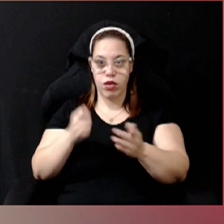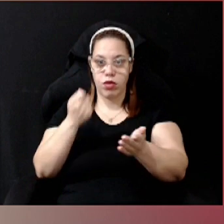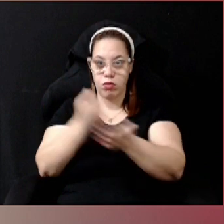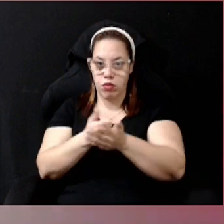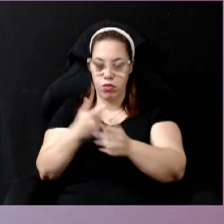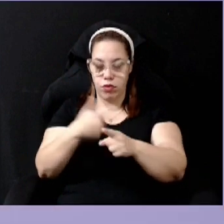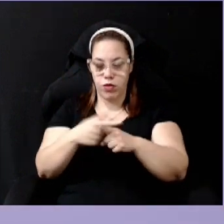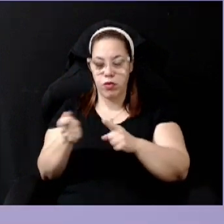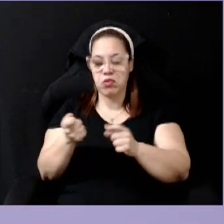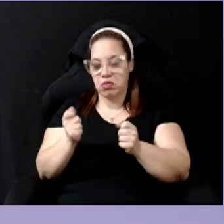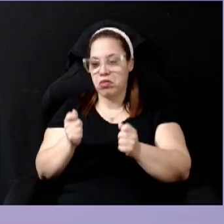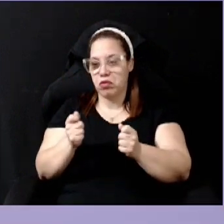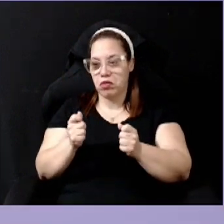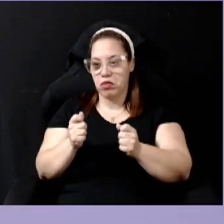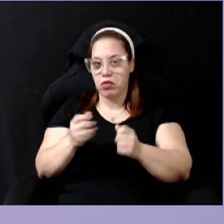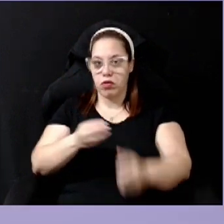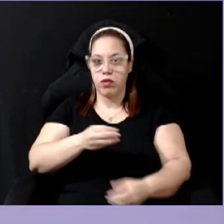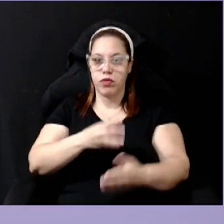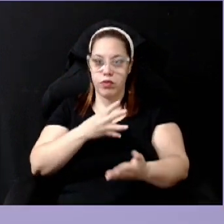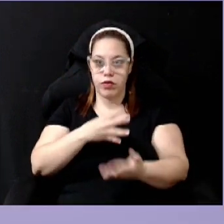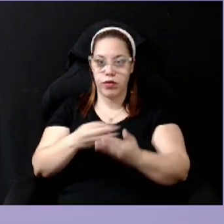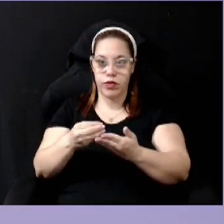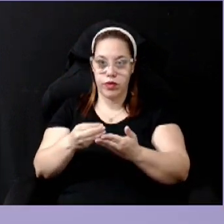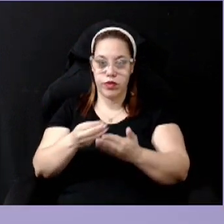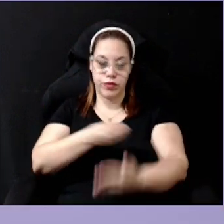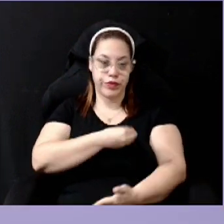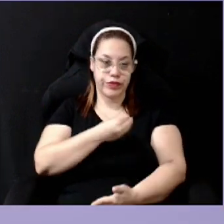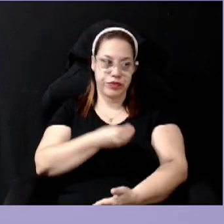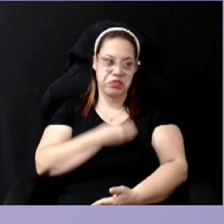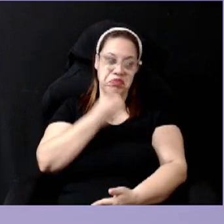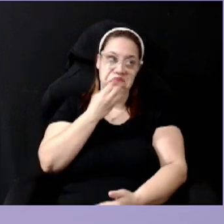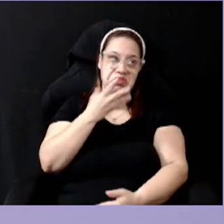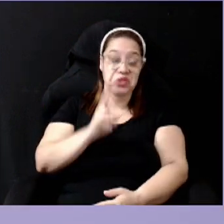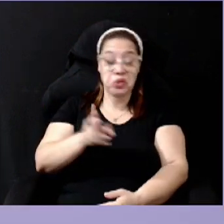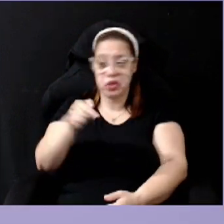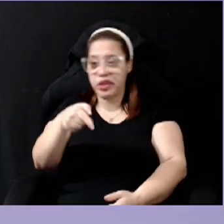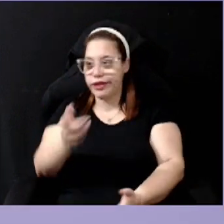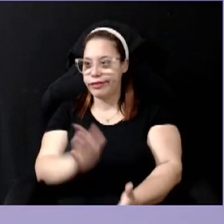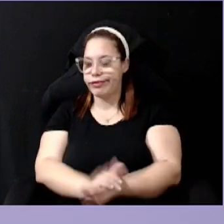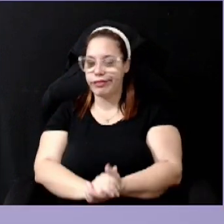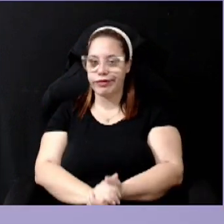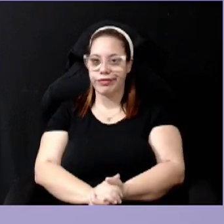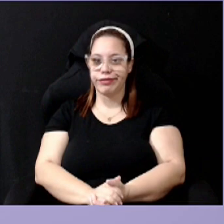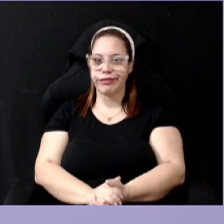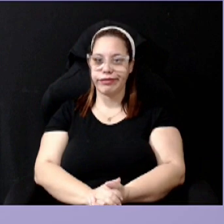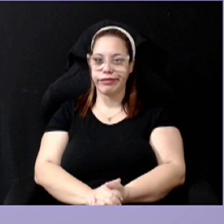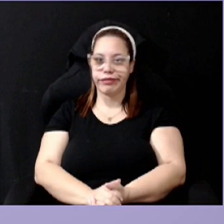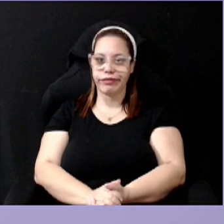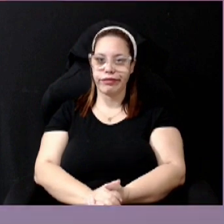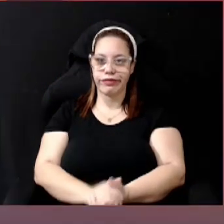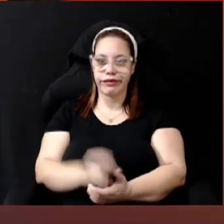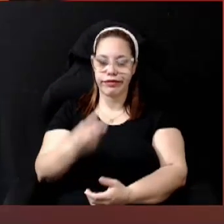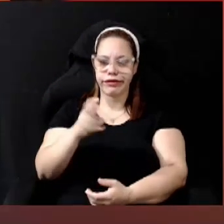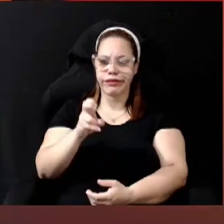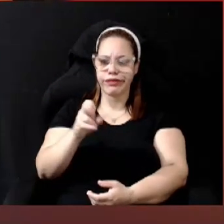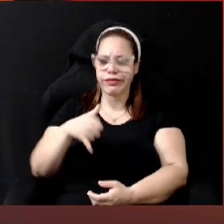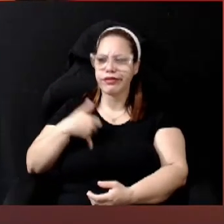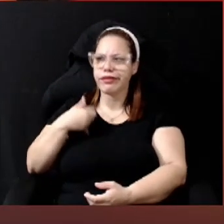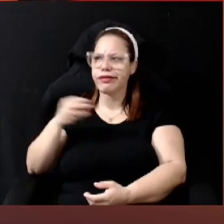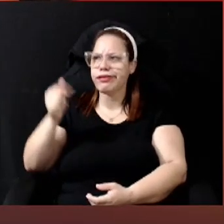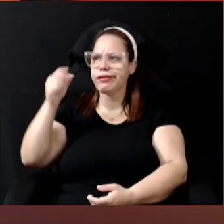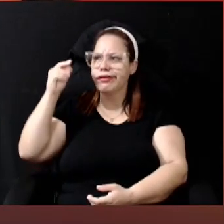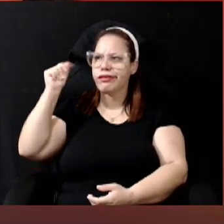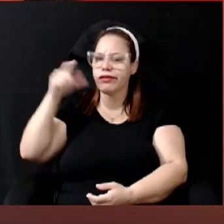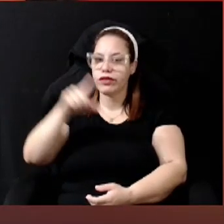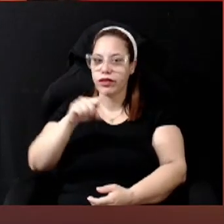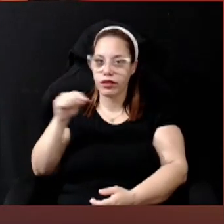para sustentar as meninas, tava bala. Eu falei, bom, vou continuar aqui. Nossa. Eu tinha 25 anos na época já. Saí da casa da